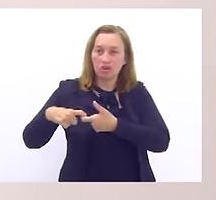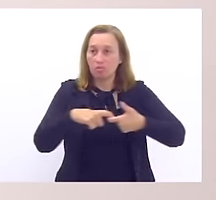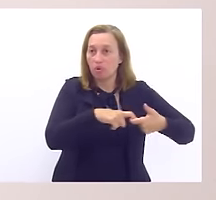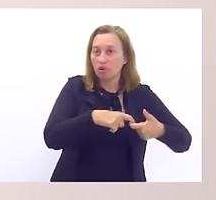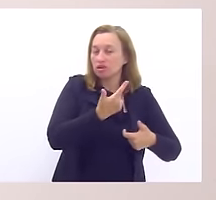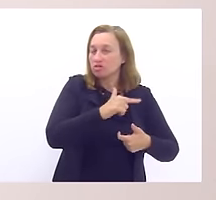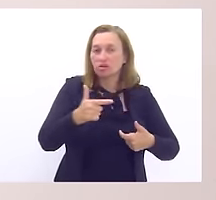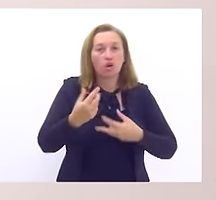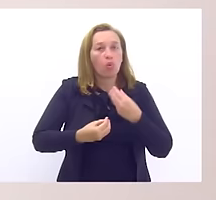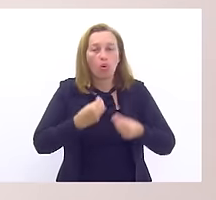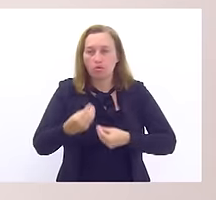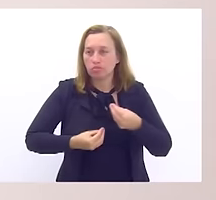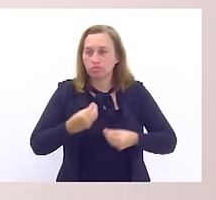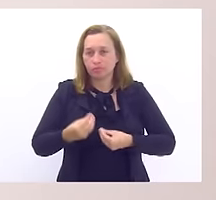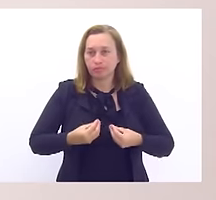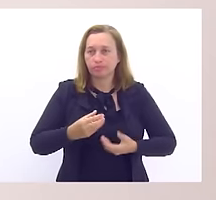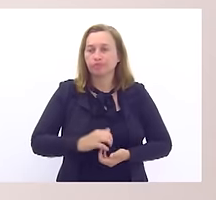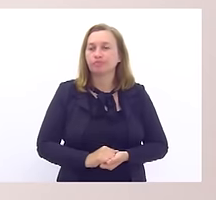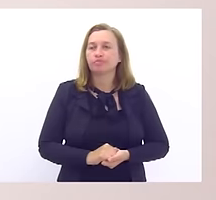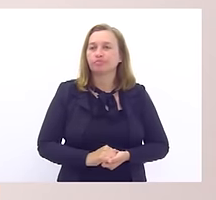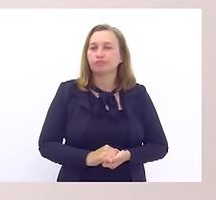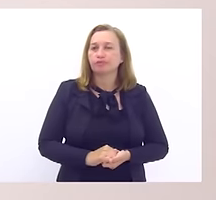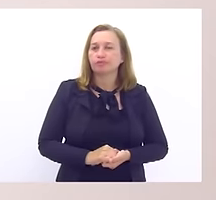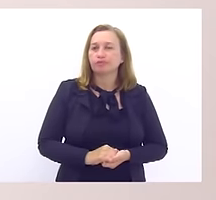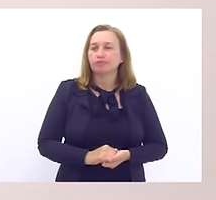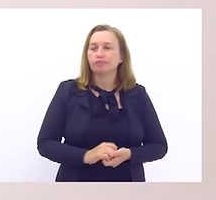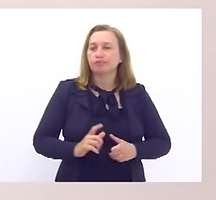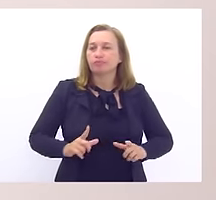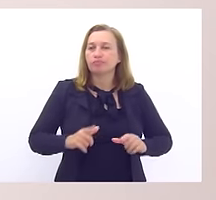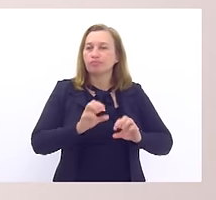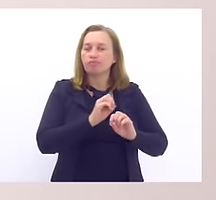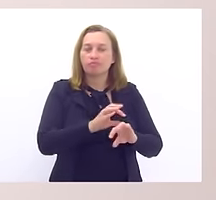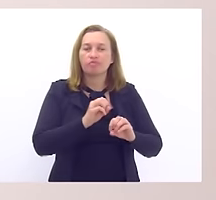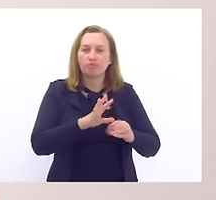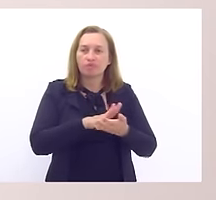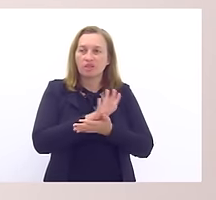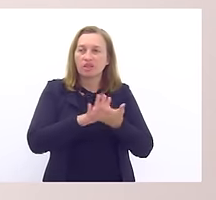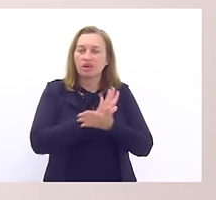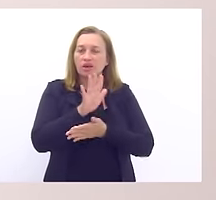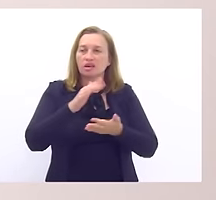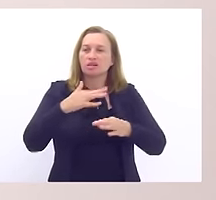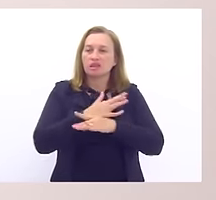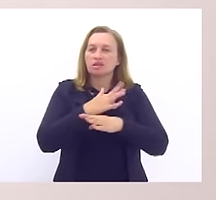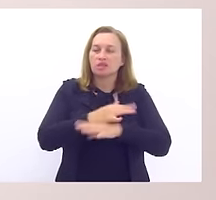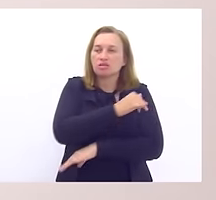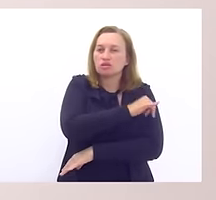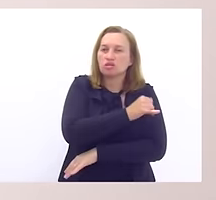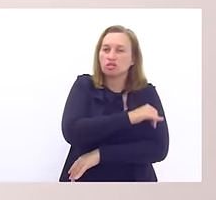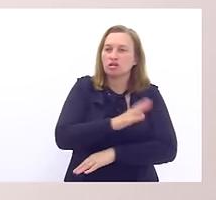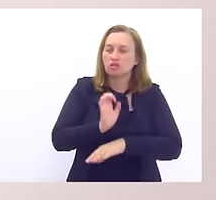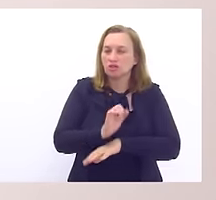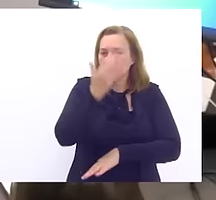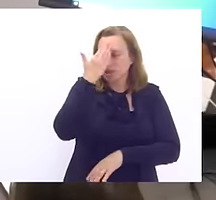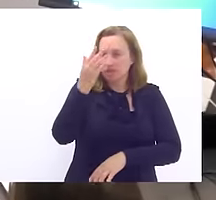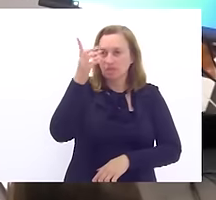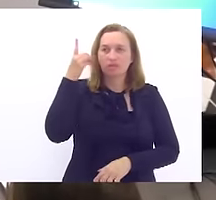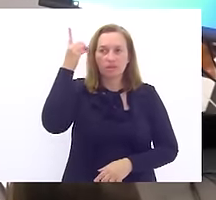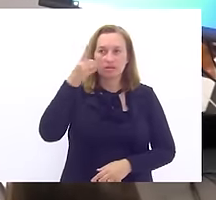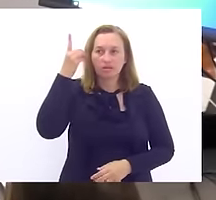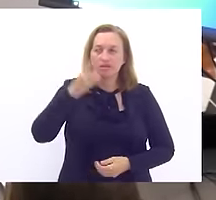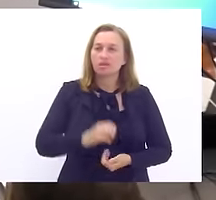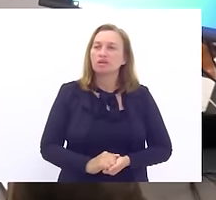tem nenhum critério nenhum critério e nenhum efeito educativo e prático na Cidade do Rio de Janeiro no estado Obrigado Deputado